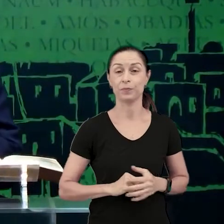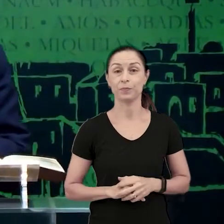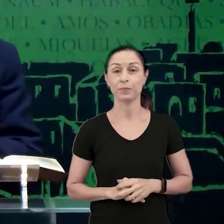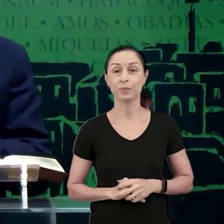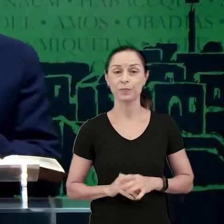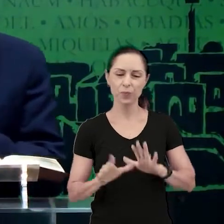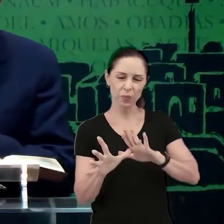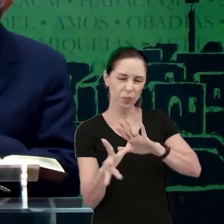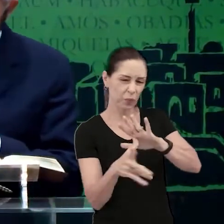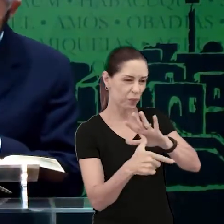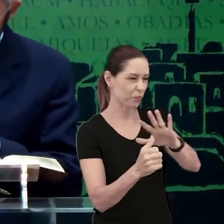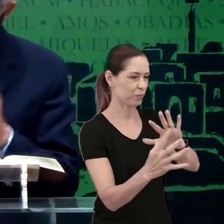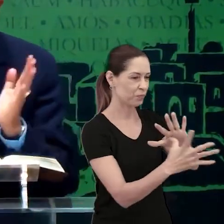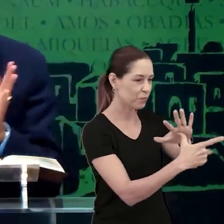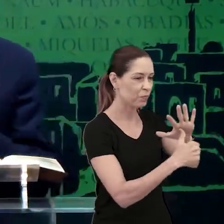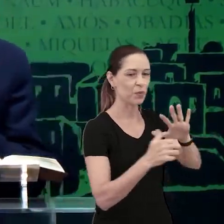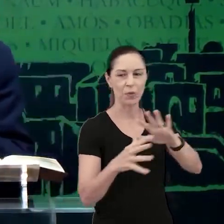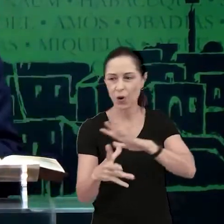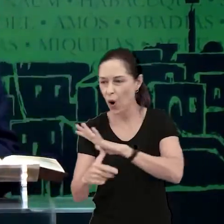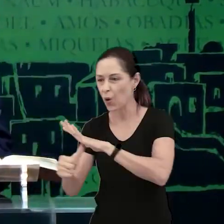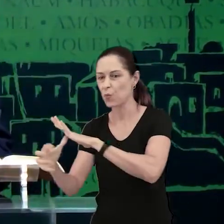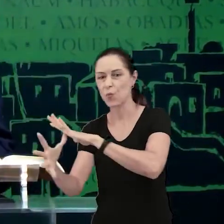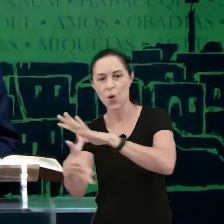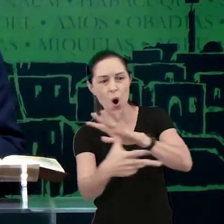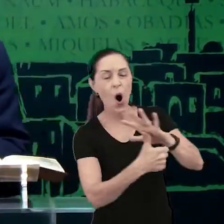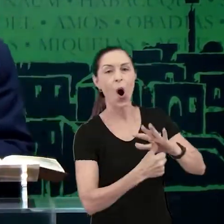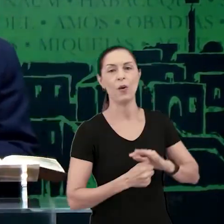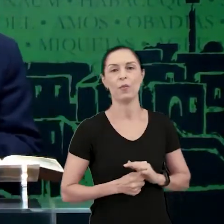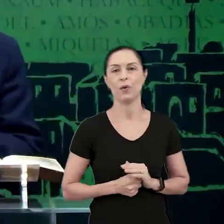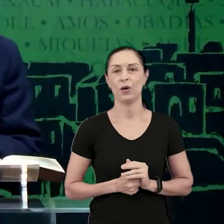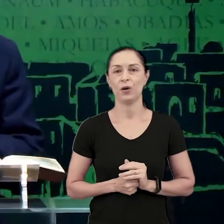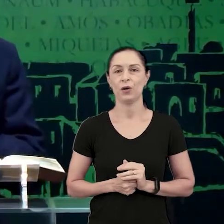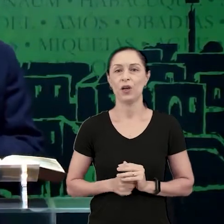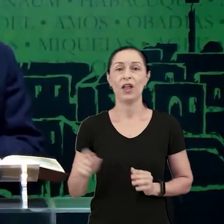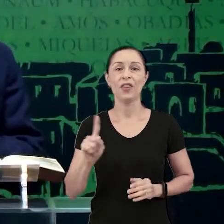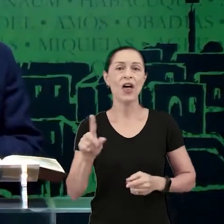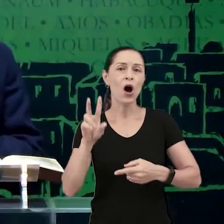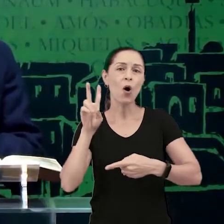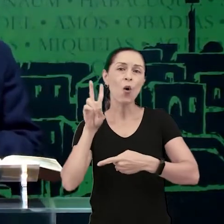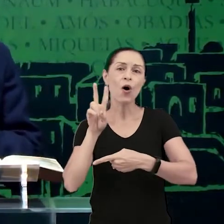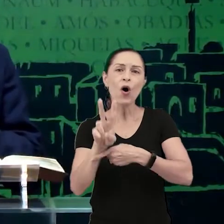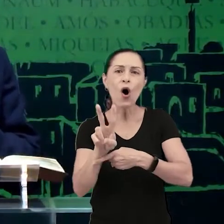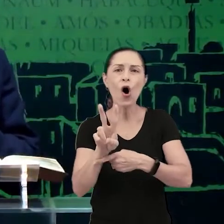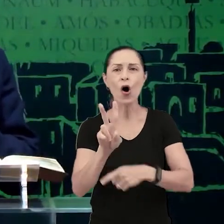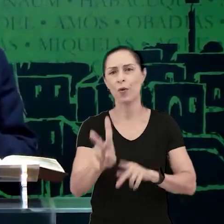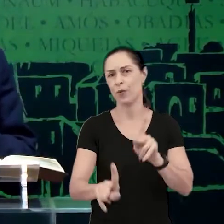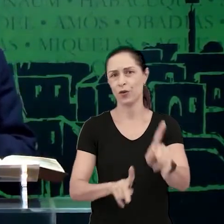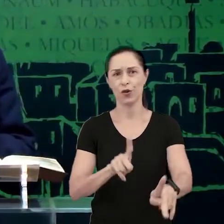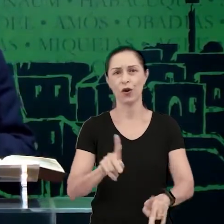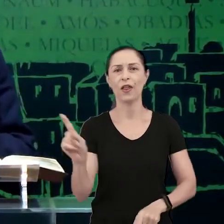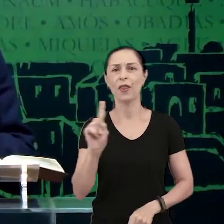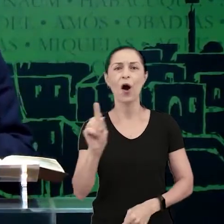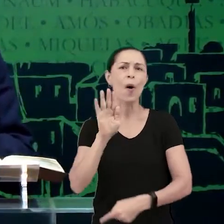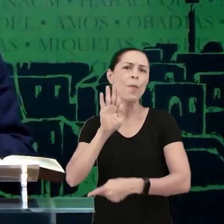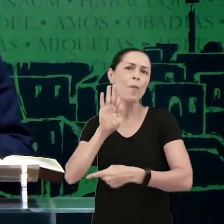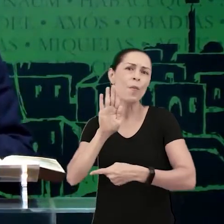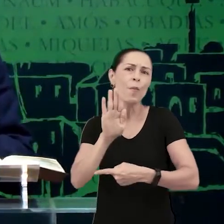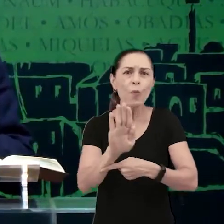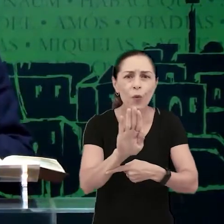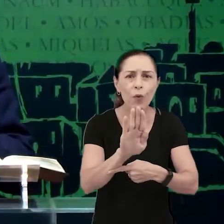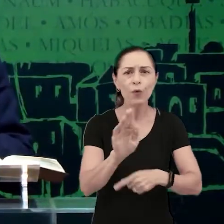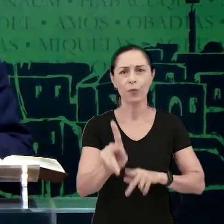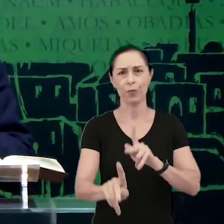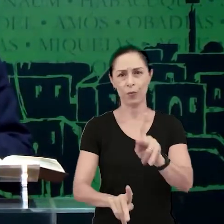para a roubalheira, para a falta de compromisso com a moral e com a ética. Os réus não têm a mínima